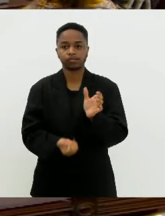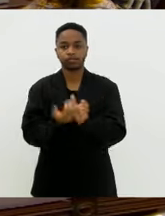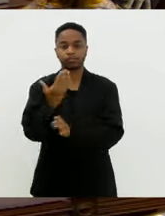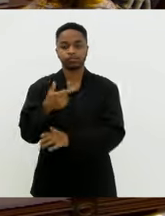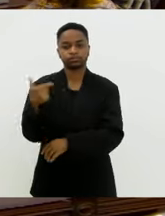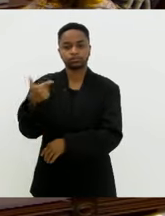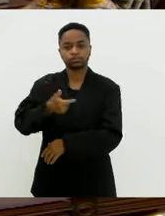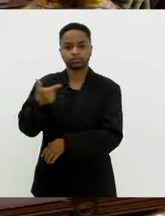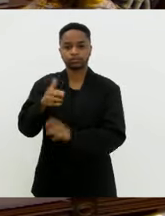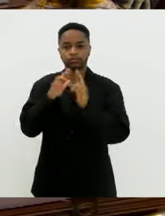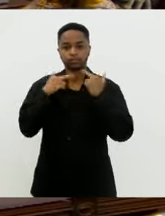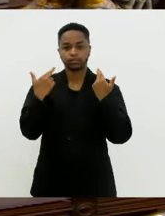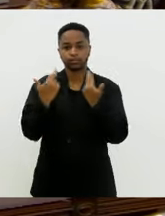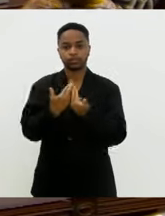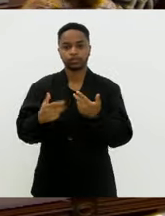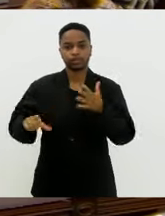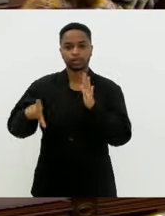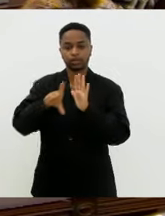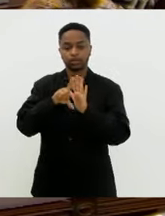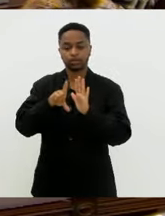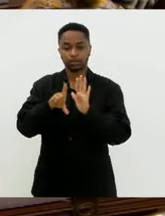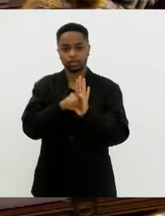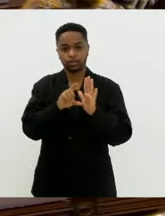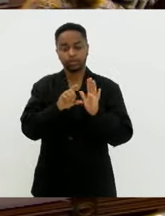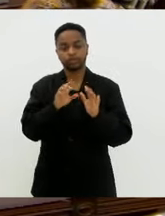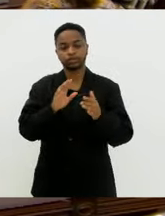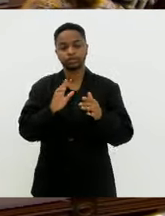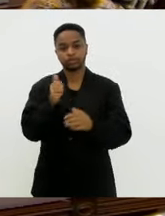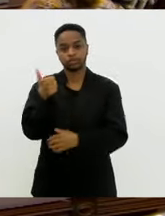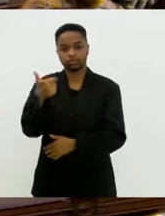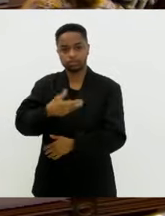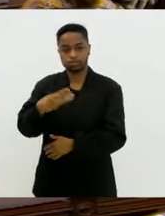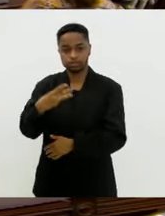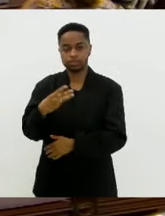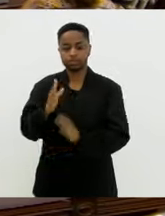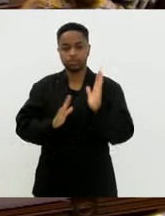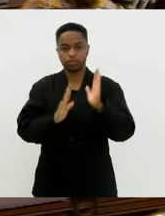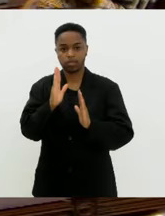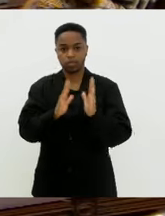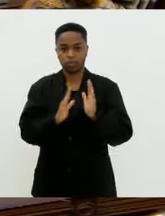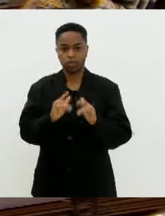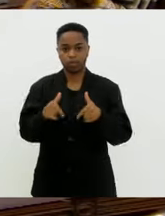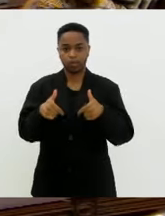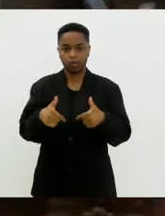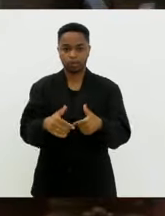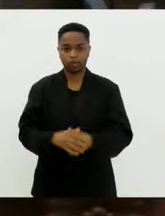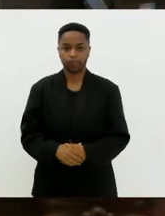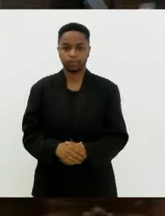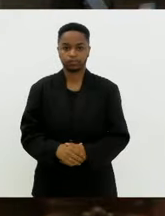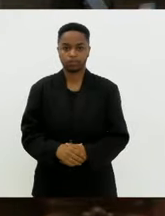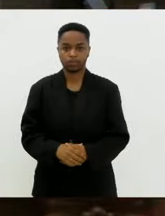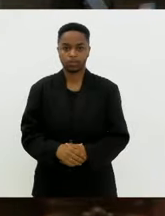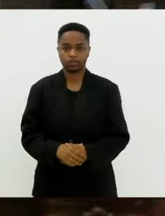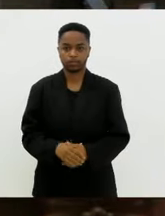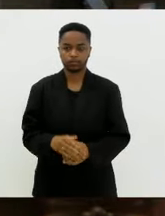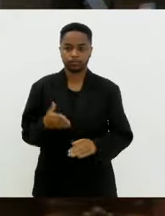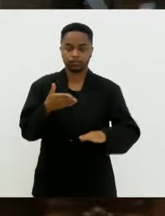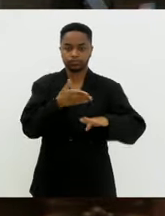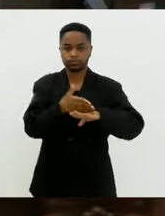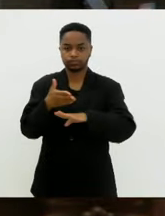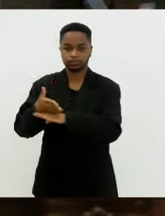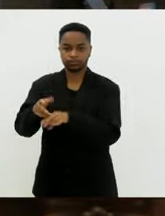segunda sessão legislativa da 13ª legislatura. Compondo a nossa